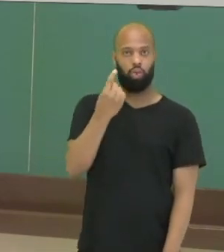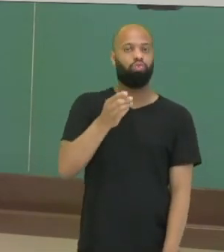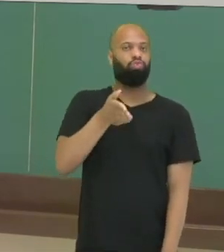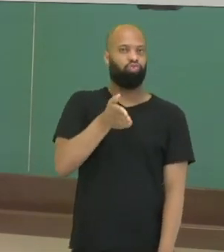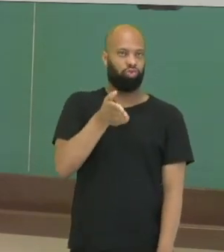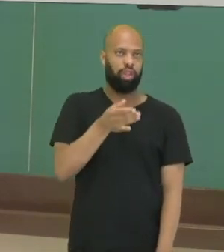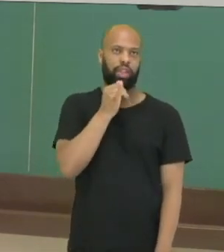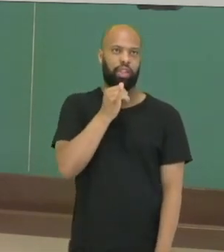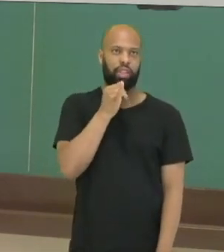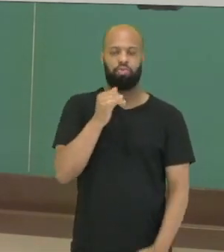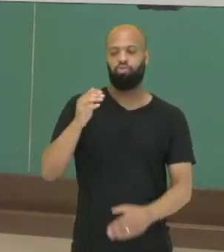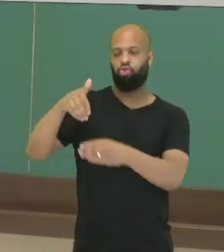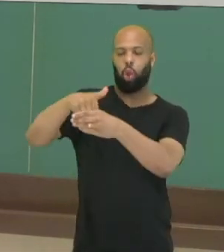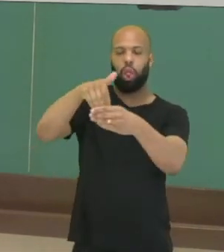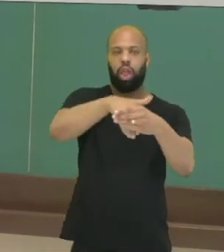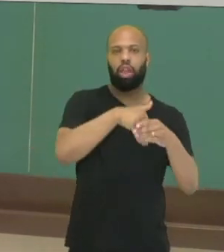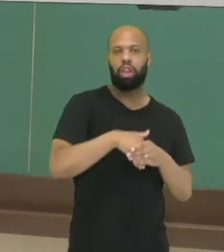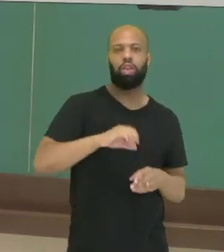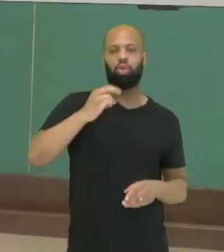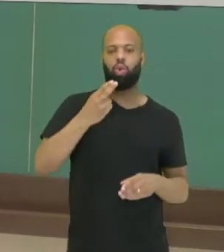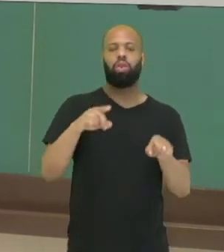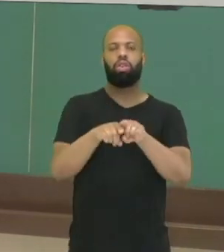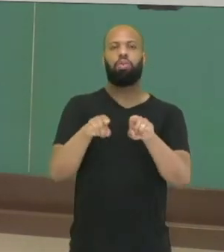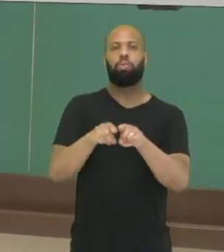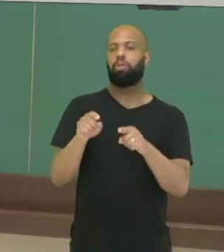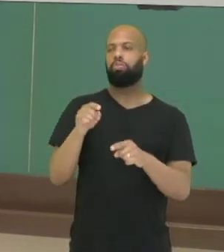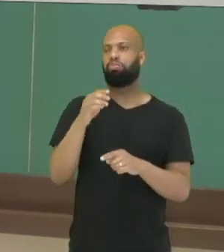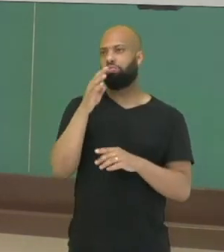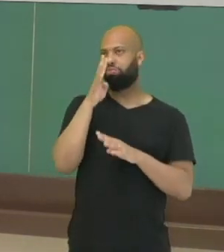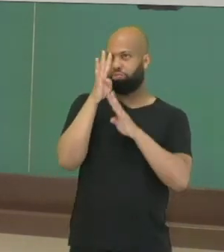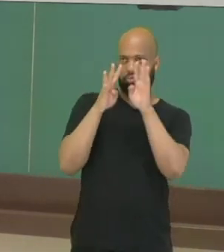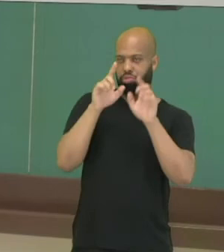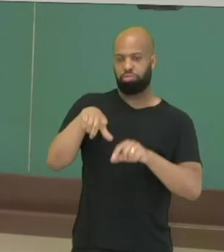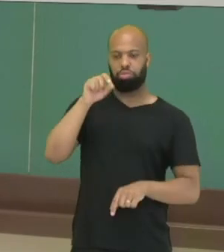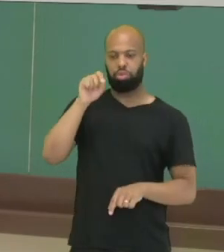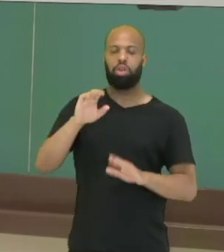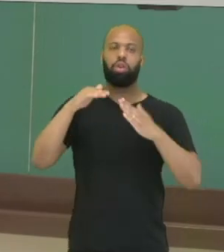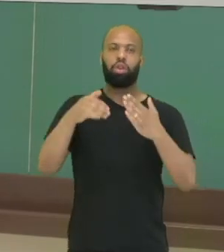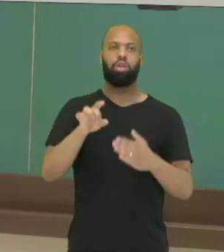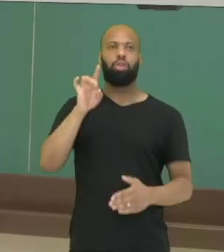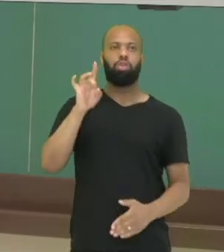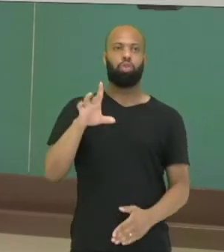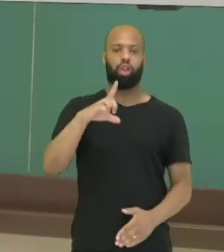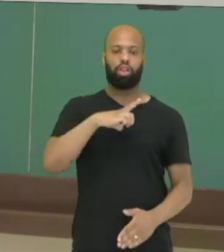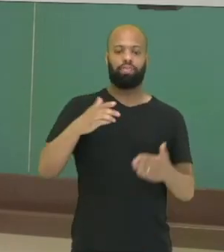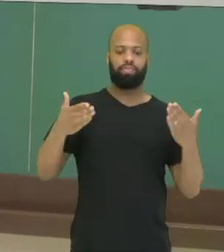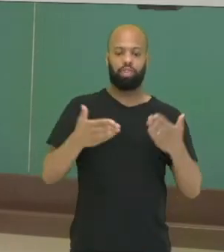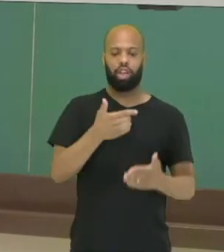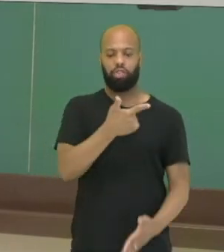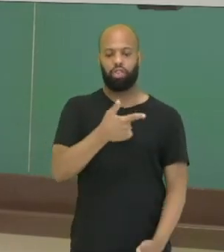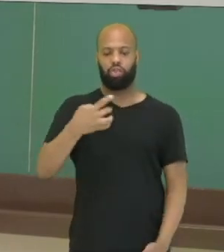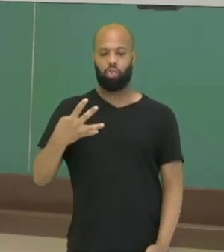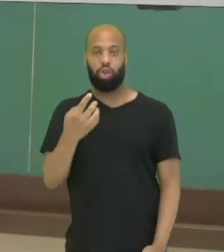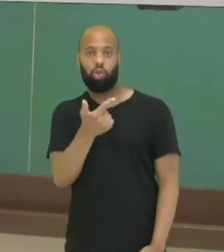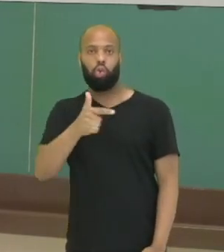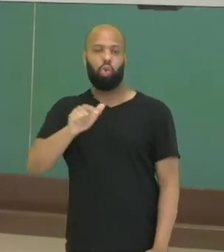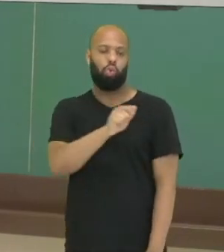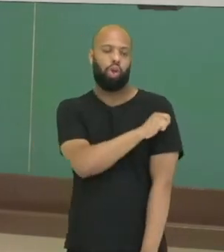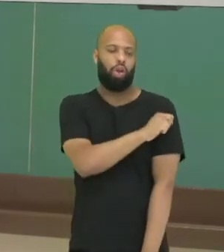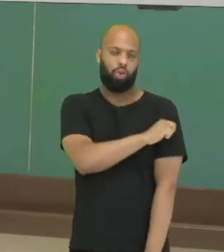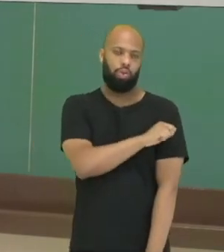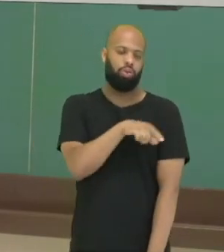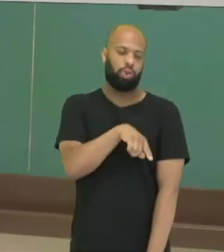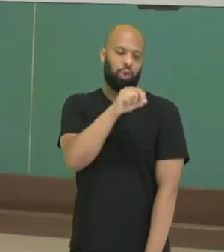seja lá por votação, seja escolhido ao acaso, eu só me resta 24 outros